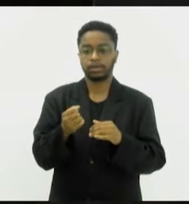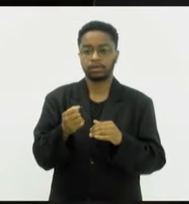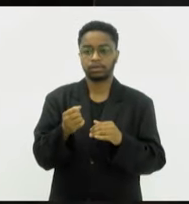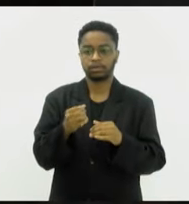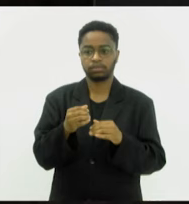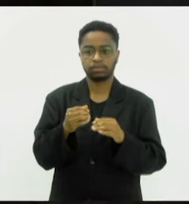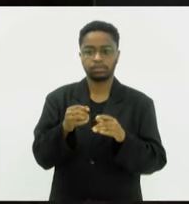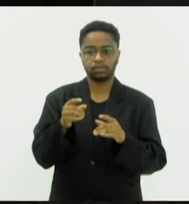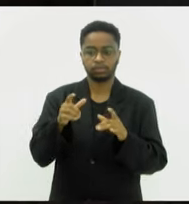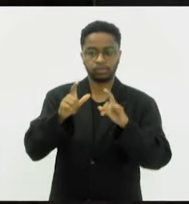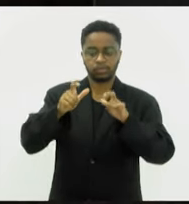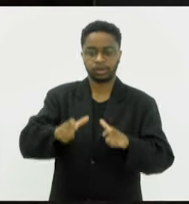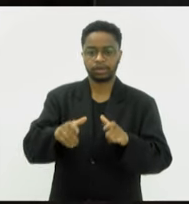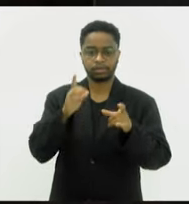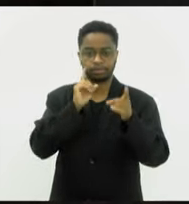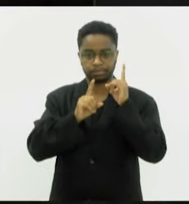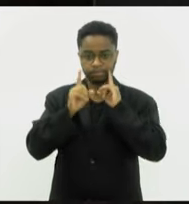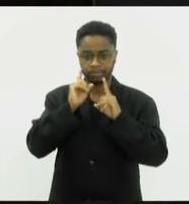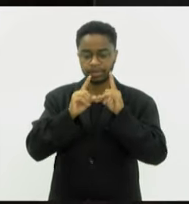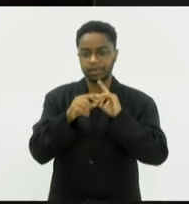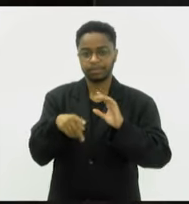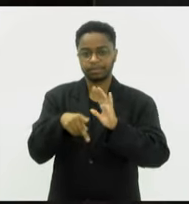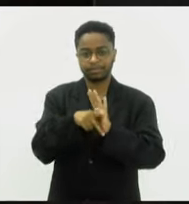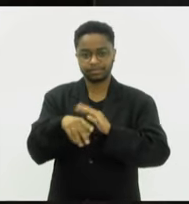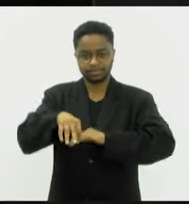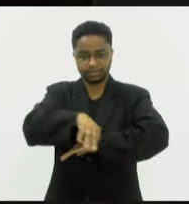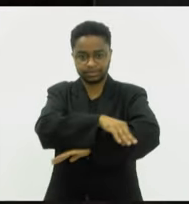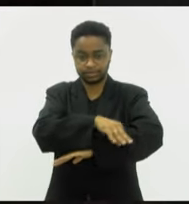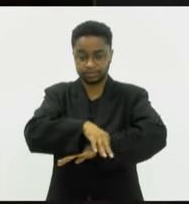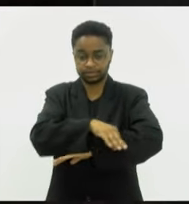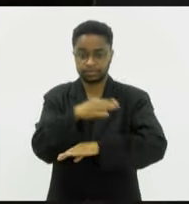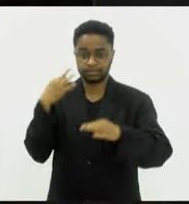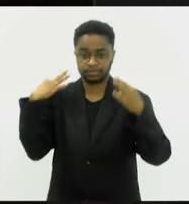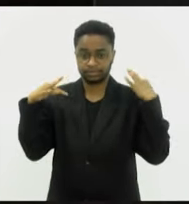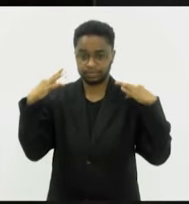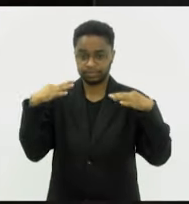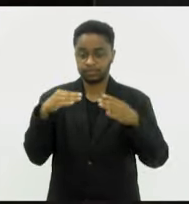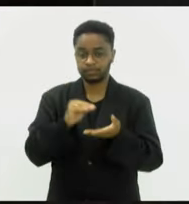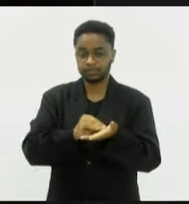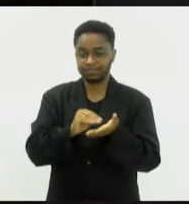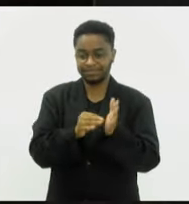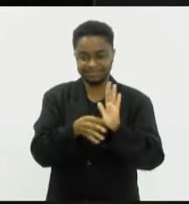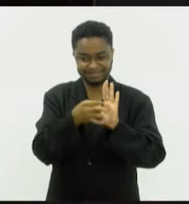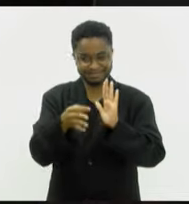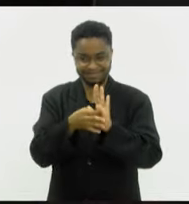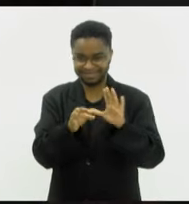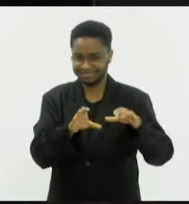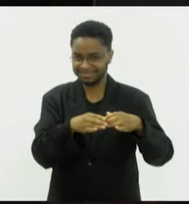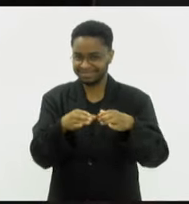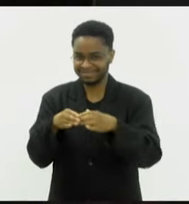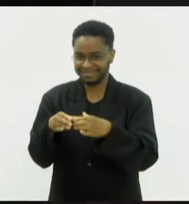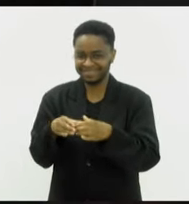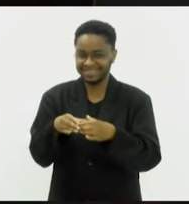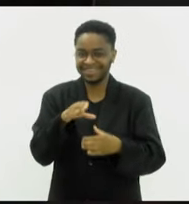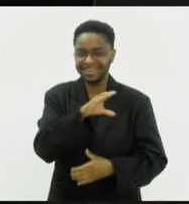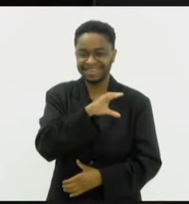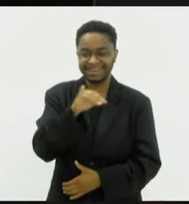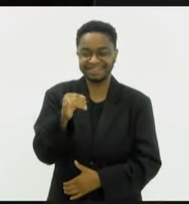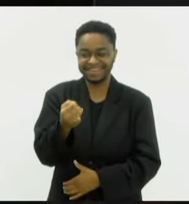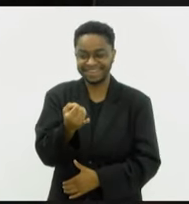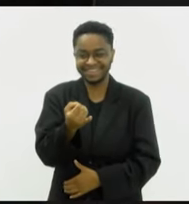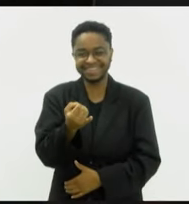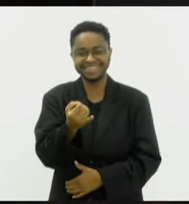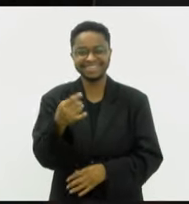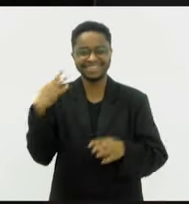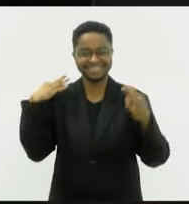patrimônio do Estado do Rio de Janeiro por interesse histórico, arquitetônico, cultural e turístico. Pendendo de pareceres das comissões Constituição, Justiça, de Cultura, de Turismo, de